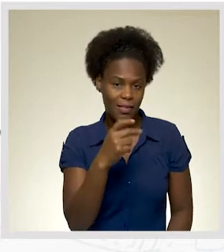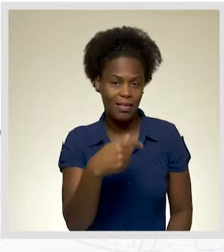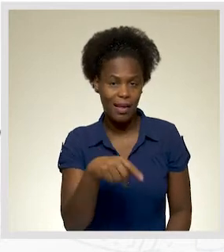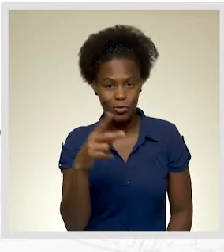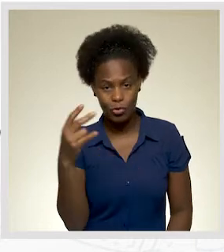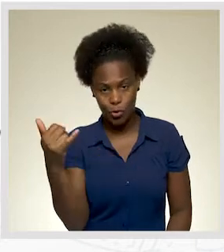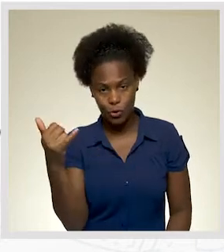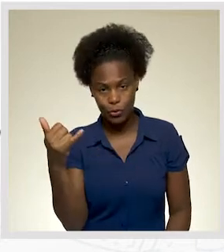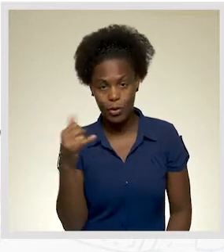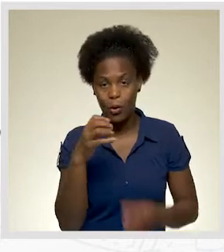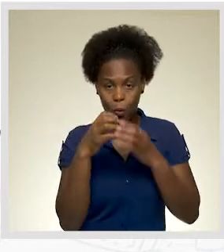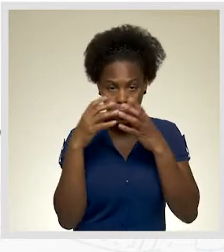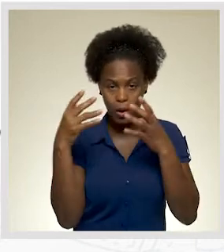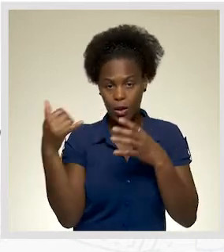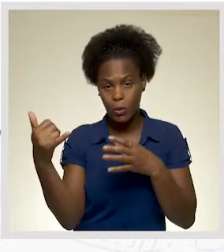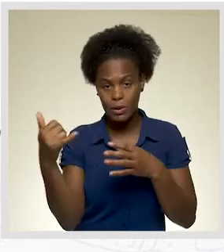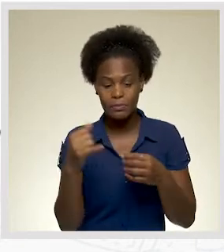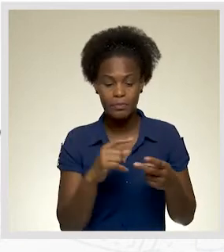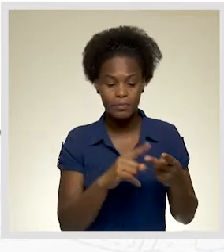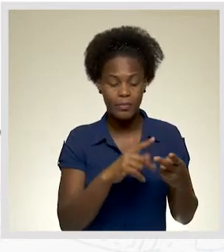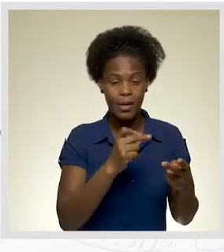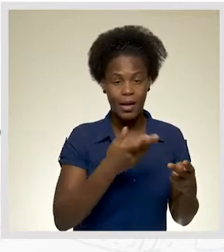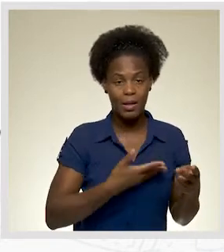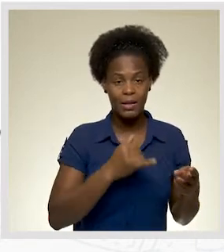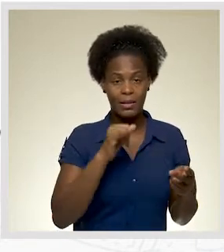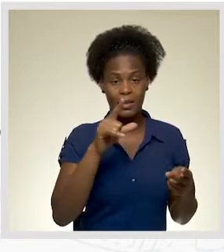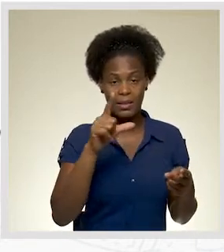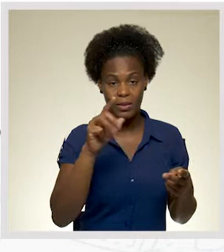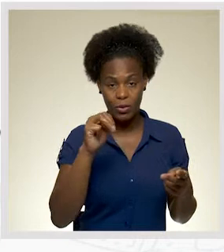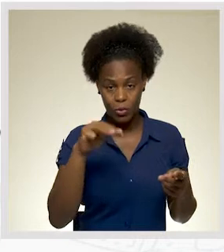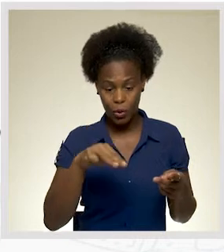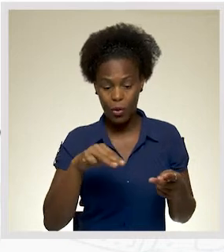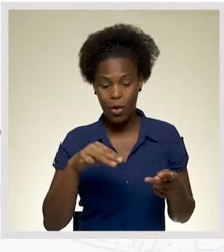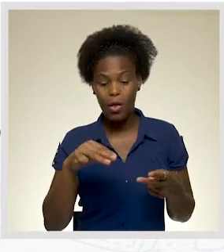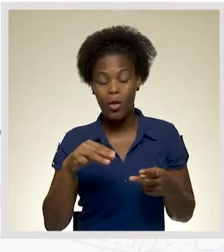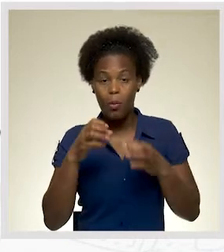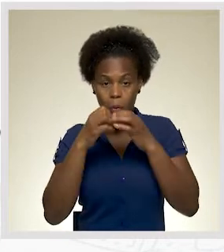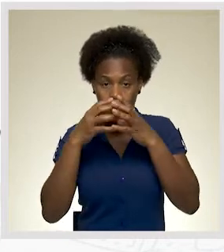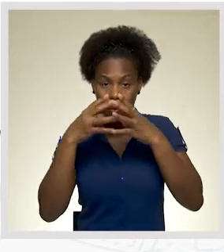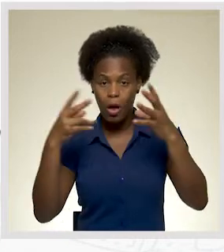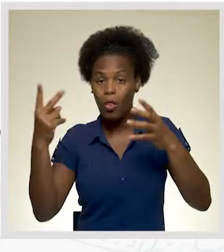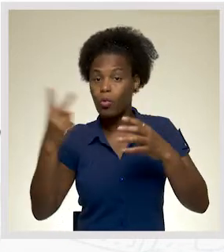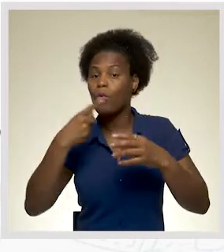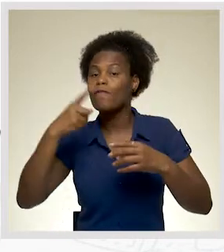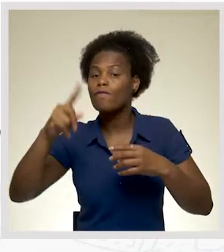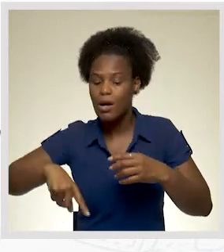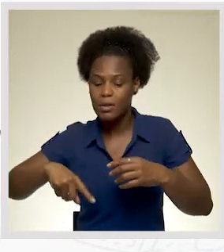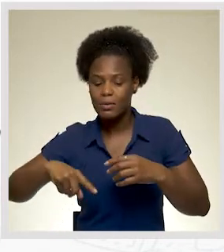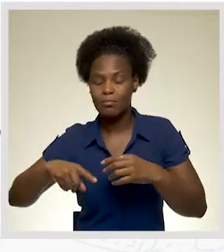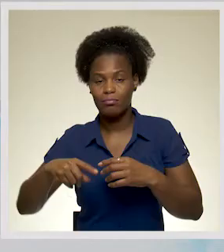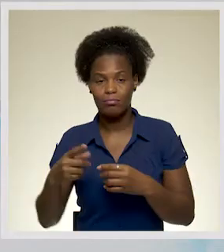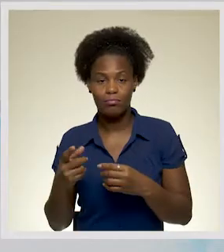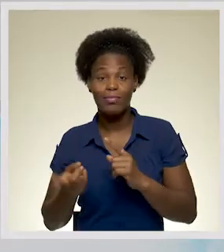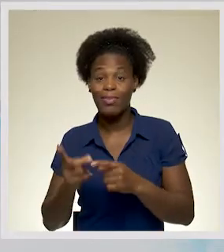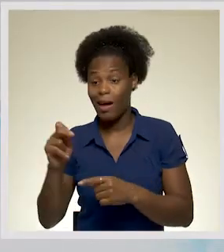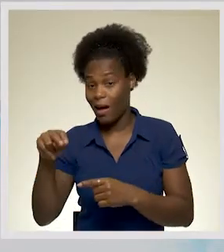O Adilson tem o dobro, não é? De balões da Ana. Vocês repararam